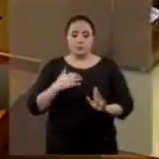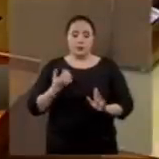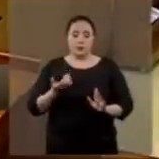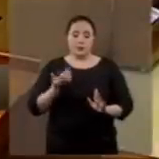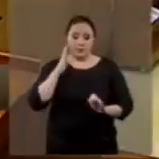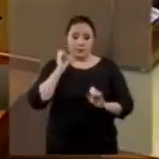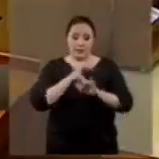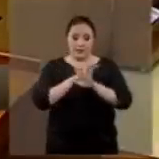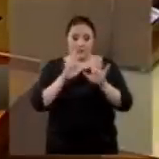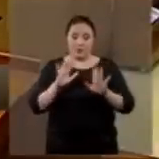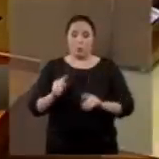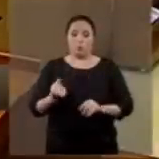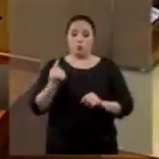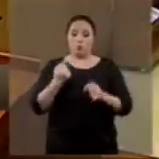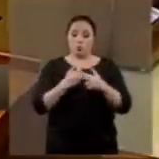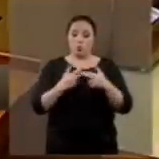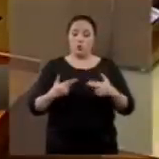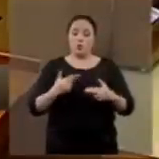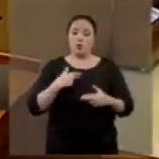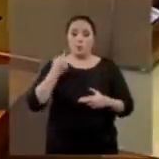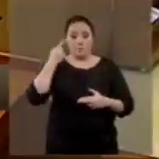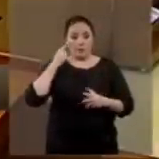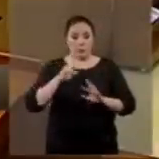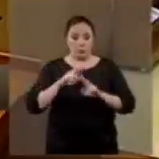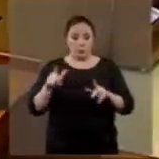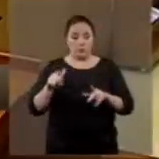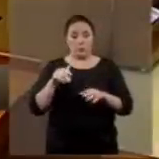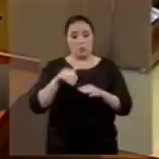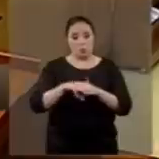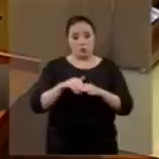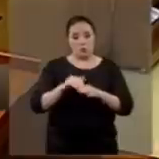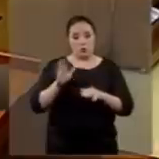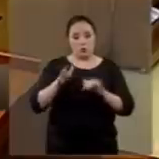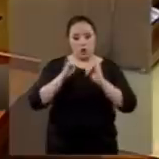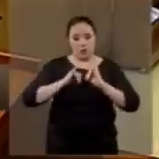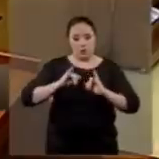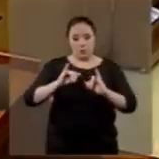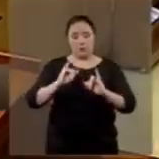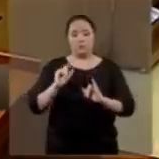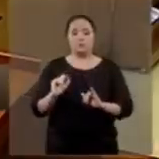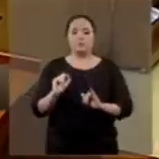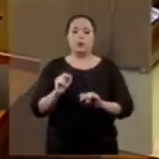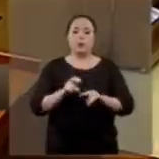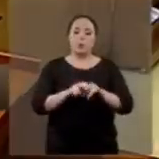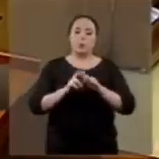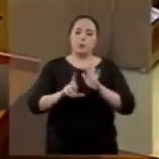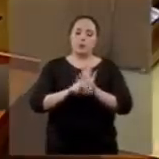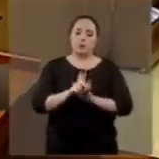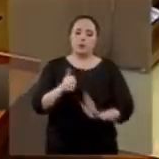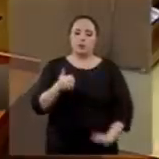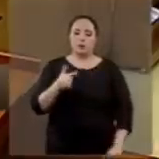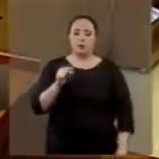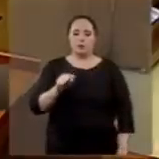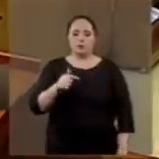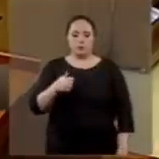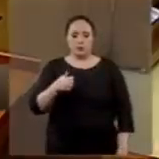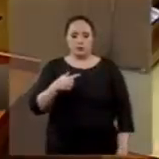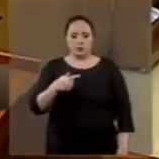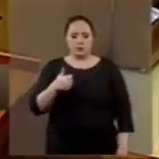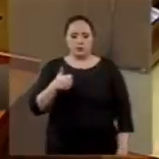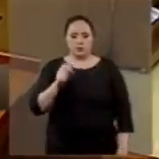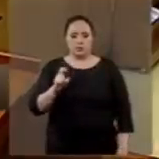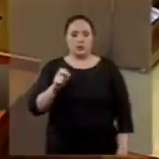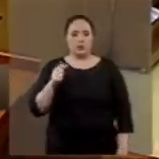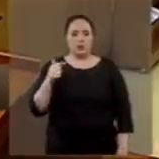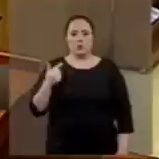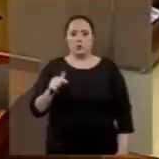divergência única em relação aos votos já proferidos é que, em virtude da lei 12.715, não